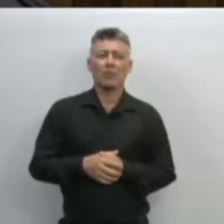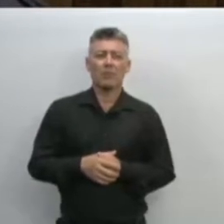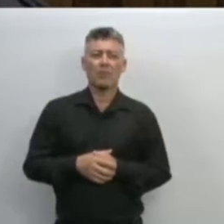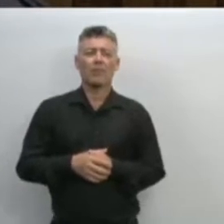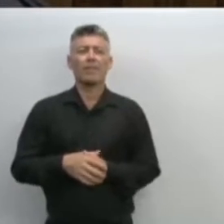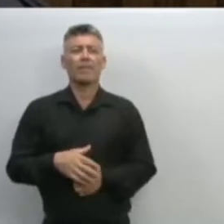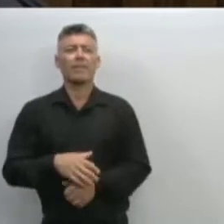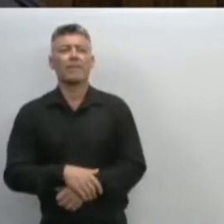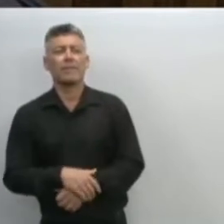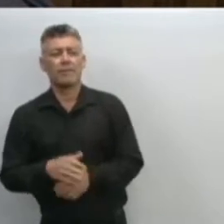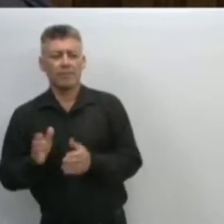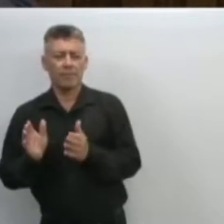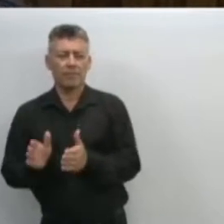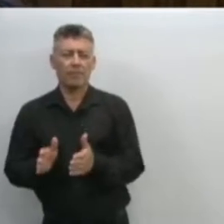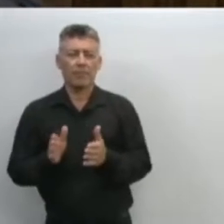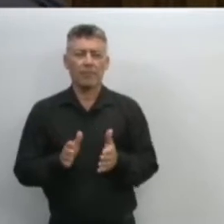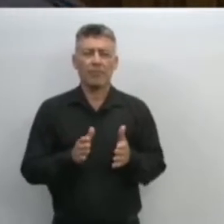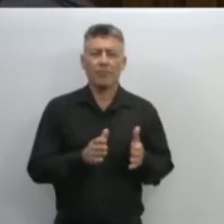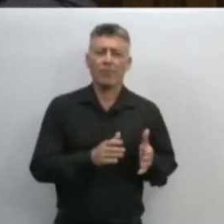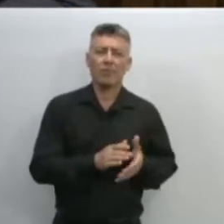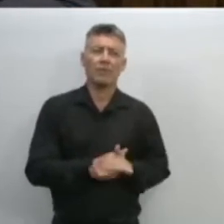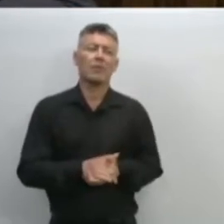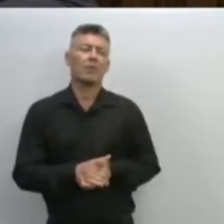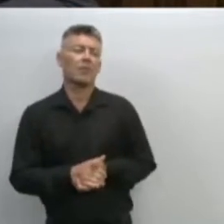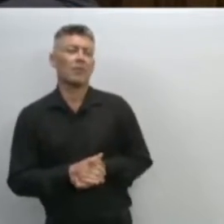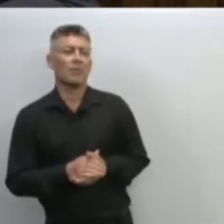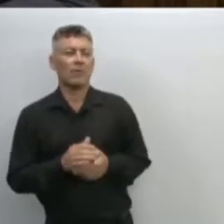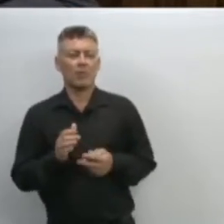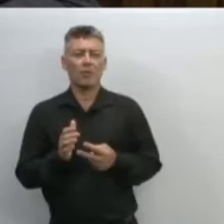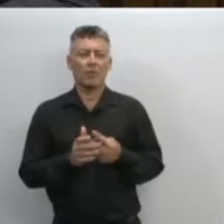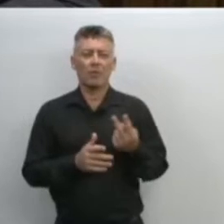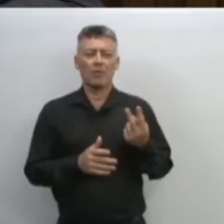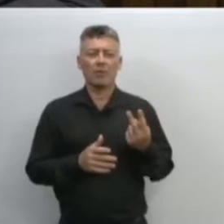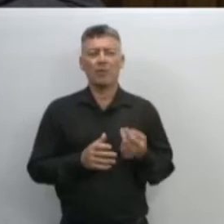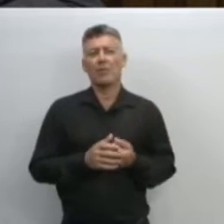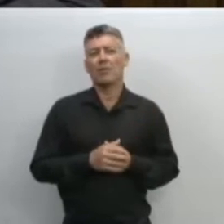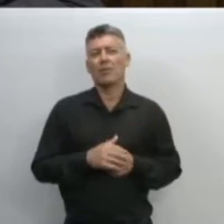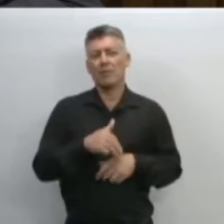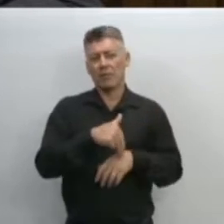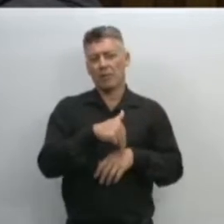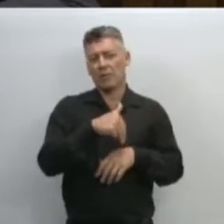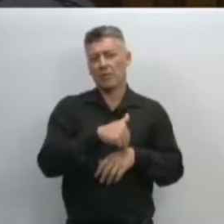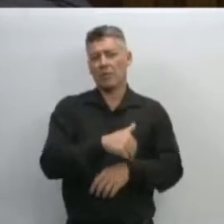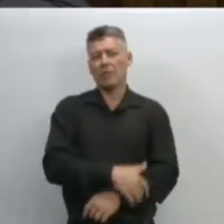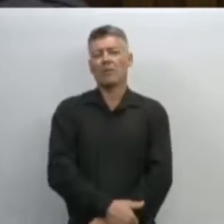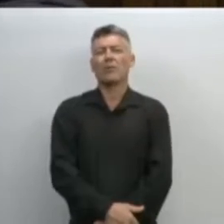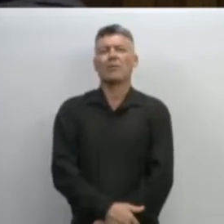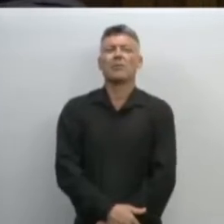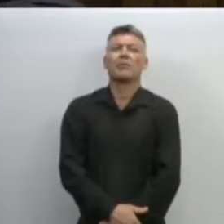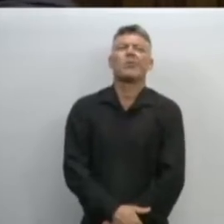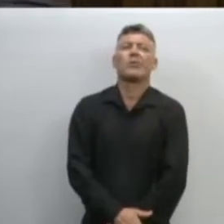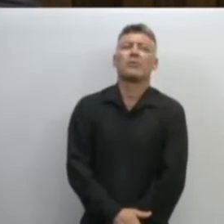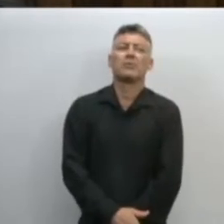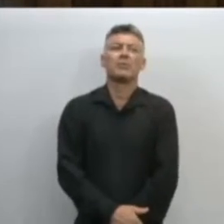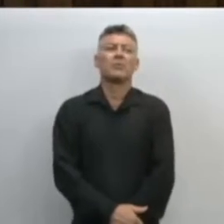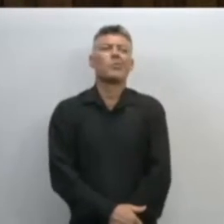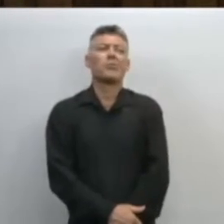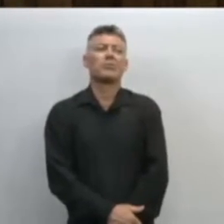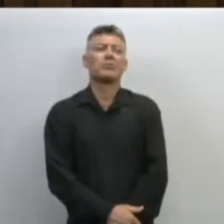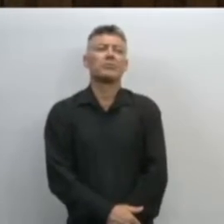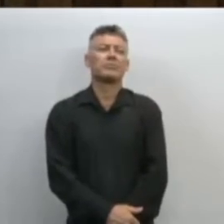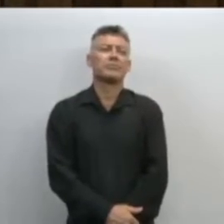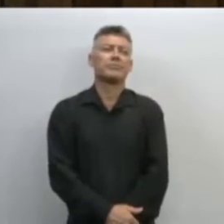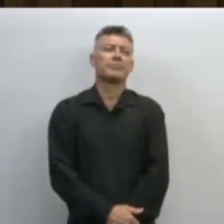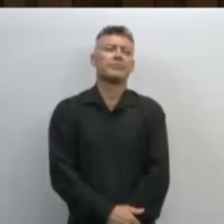andamentos do dia, tá bom? O segundo na sequência é a vereadora Margarete. Vereadora Margarete. A minha presença,